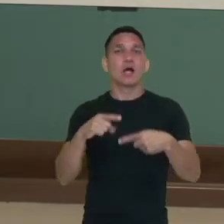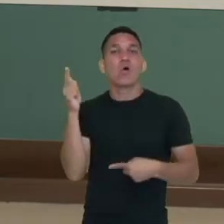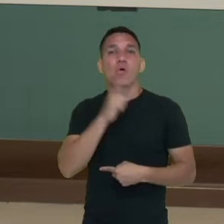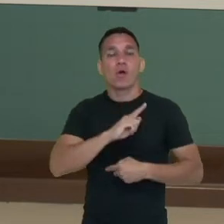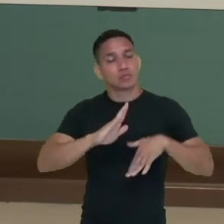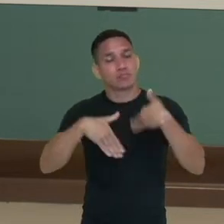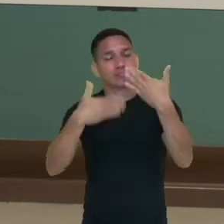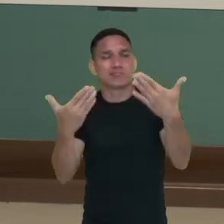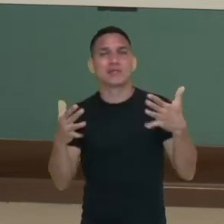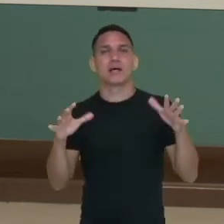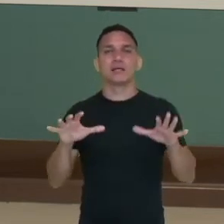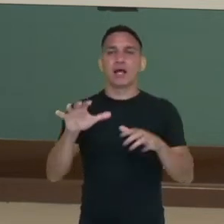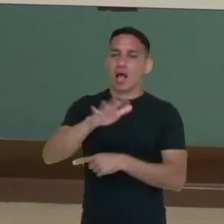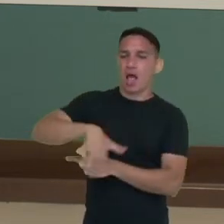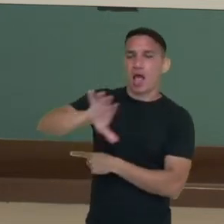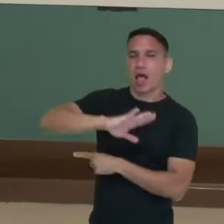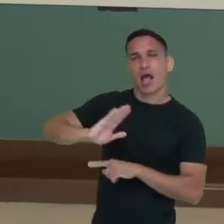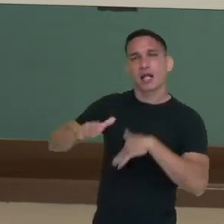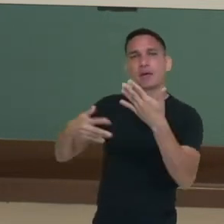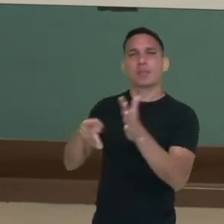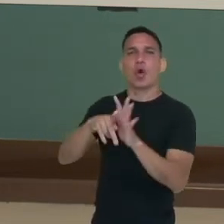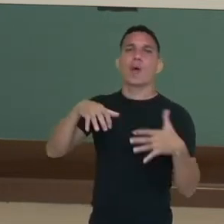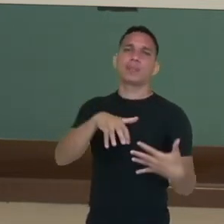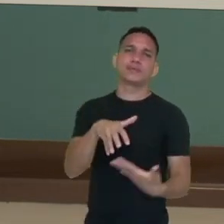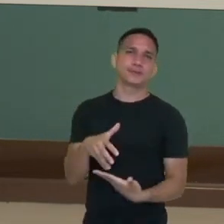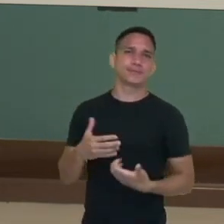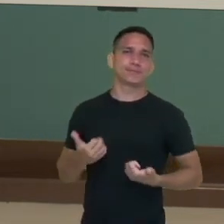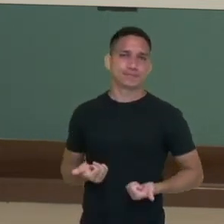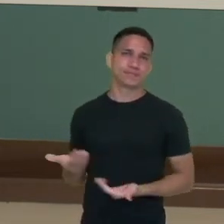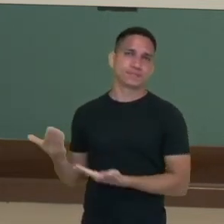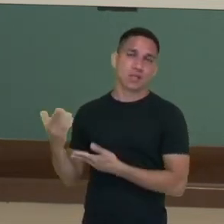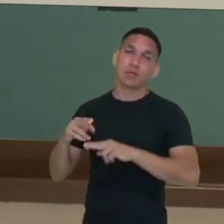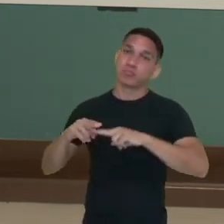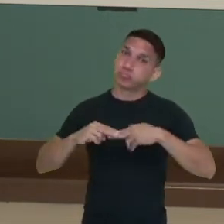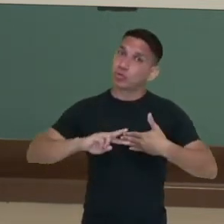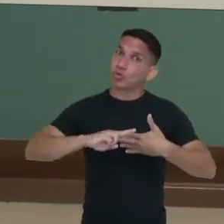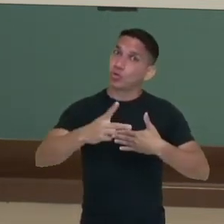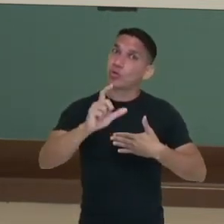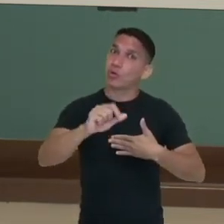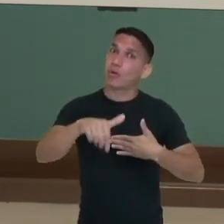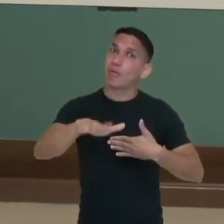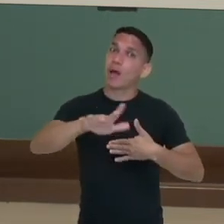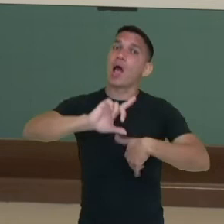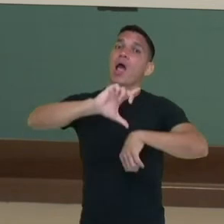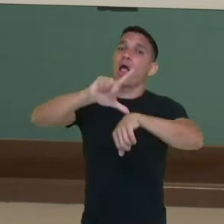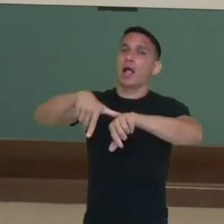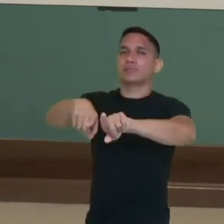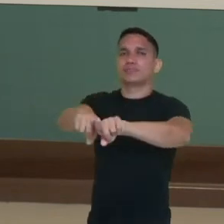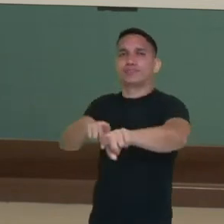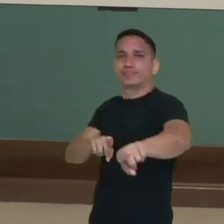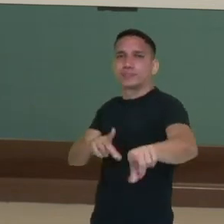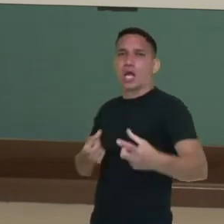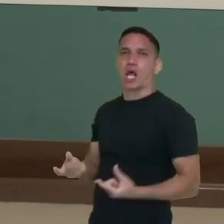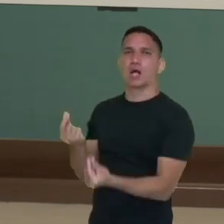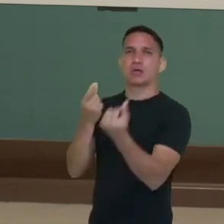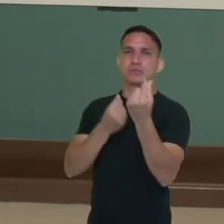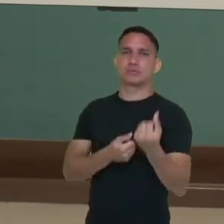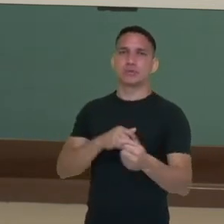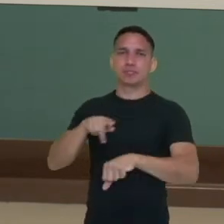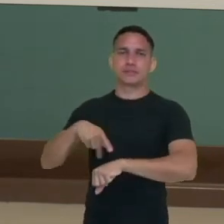desenvolver essa região do nosso planeta, tá bom? E claro que isso gera mais ainda um atraso econômico desses